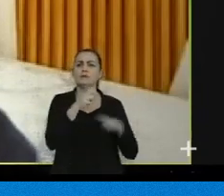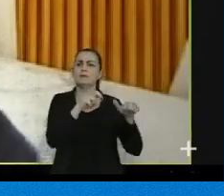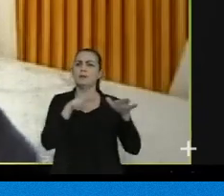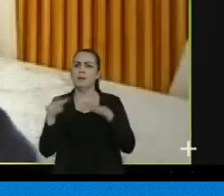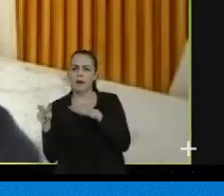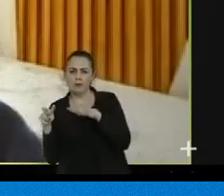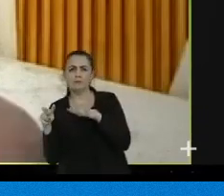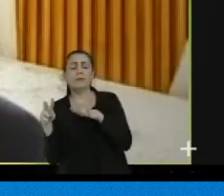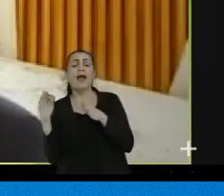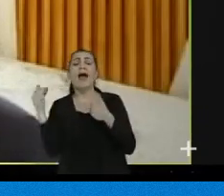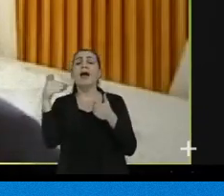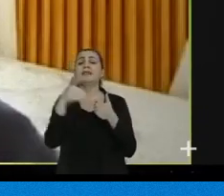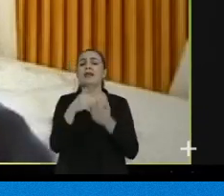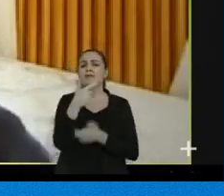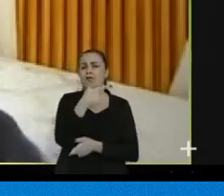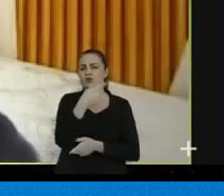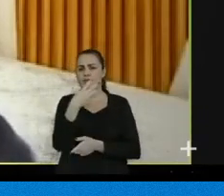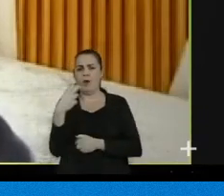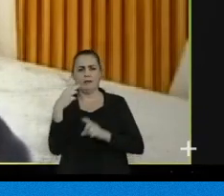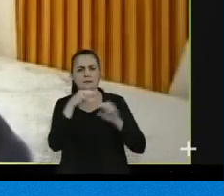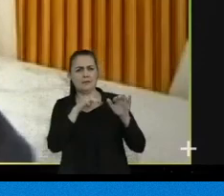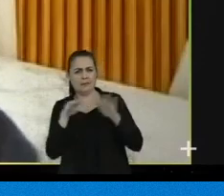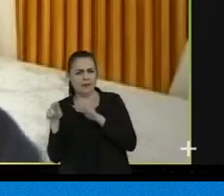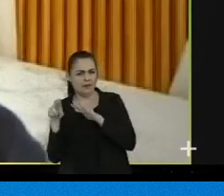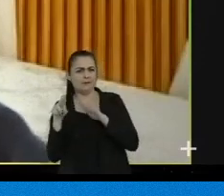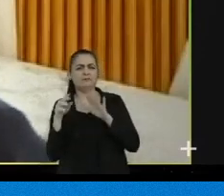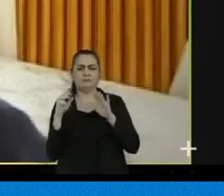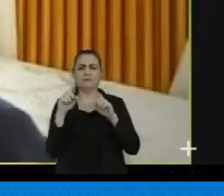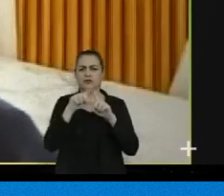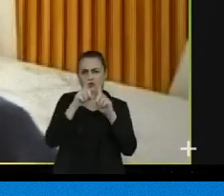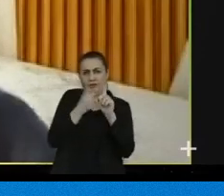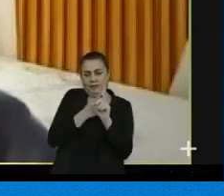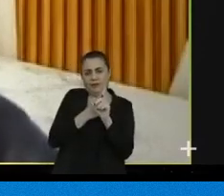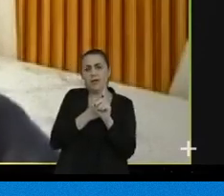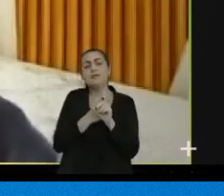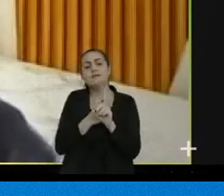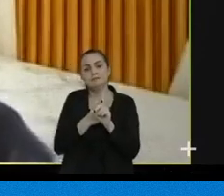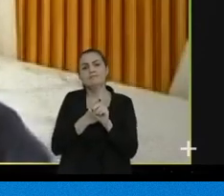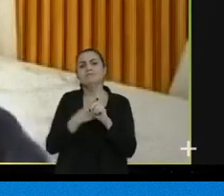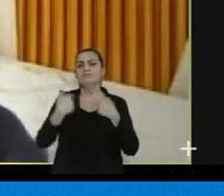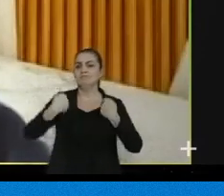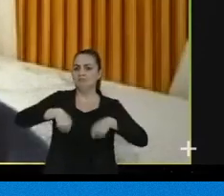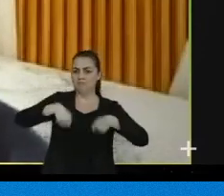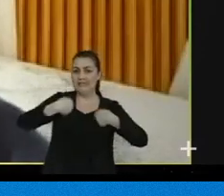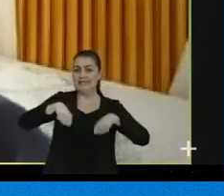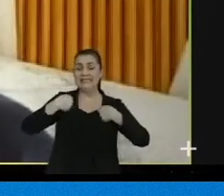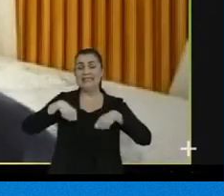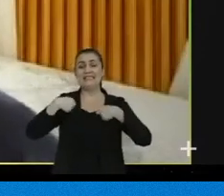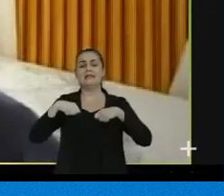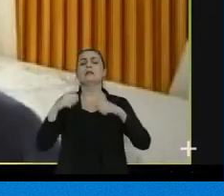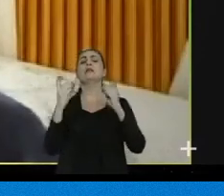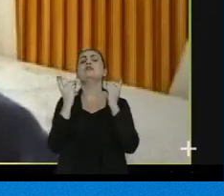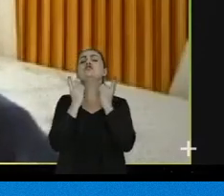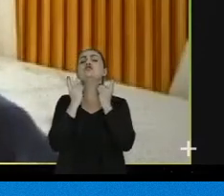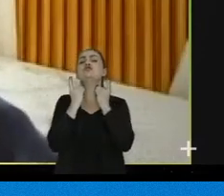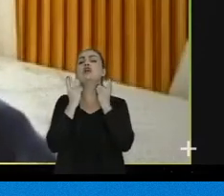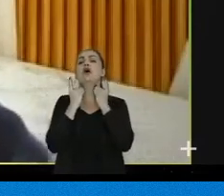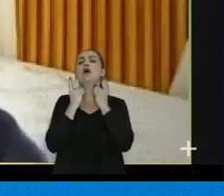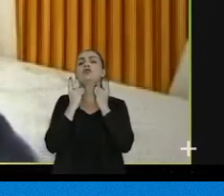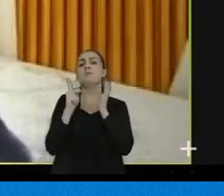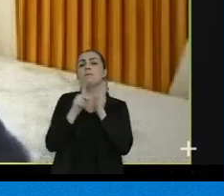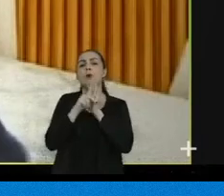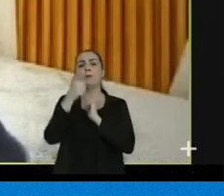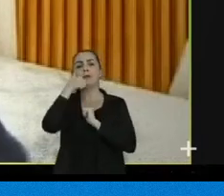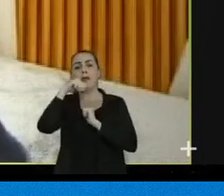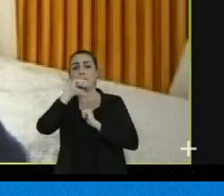gestação, absolutamente dependente do funcionamento da tireoide da mãe. E se a tireoide da mãe não souber funcionar, esse tantinho a mais